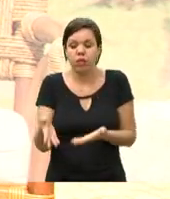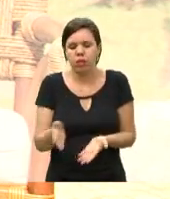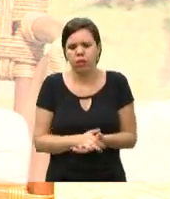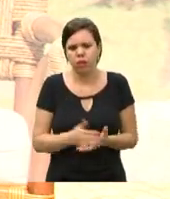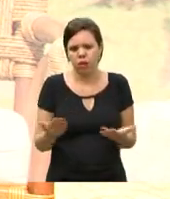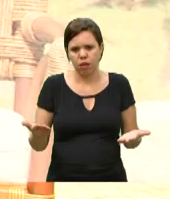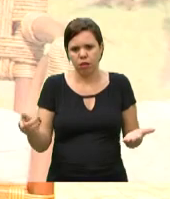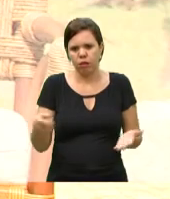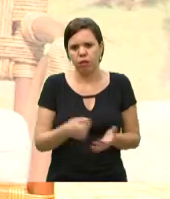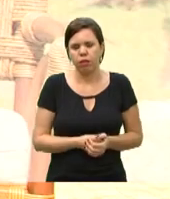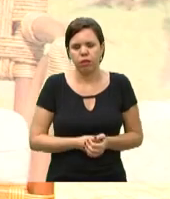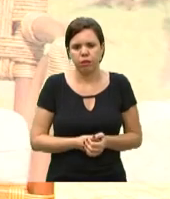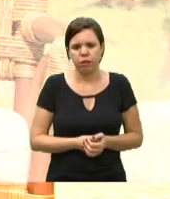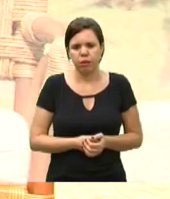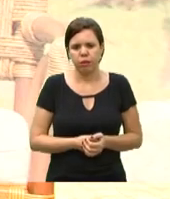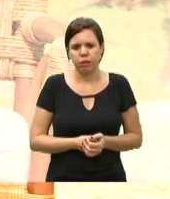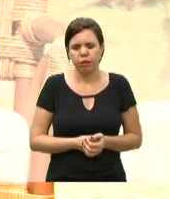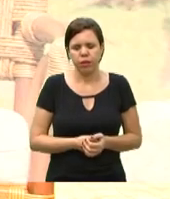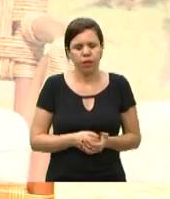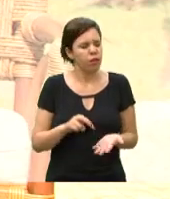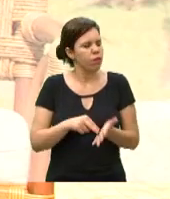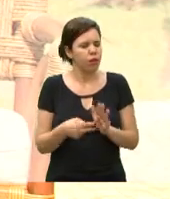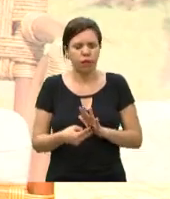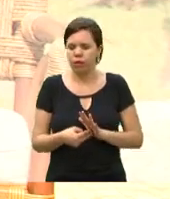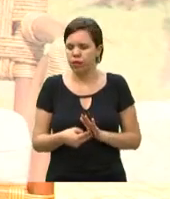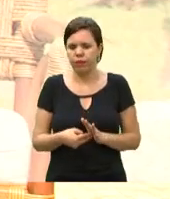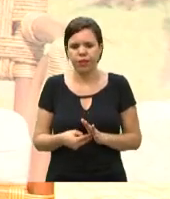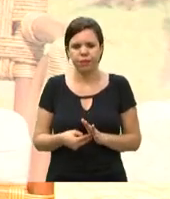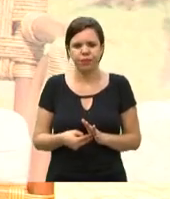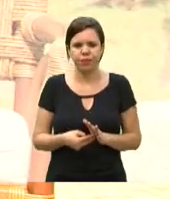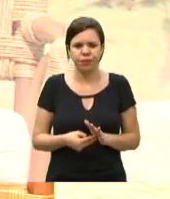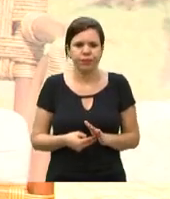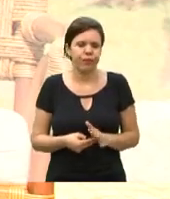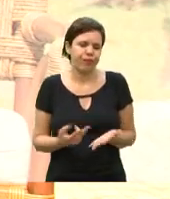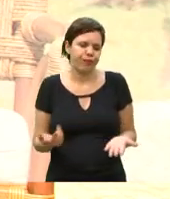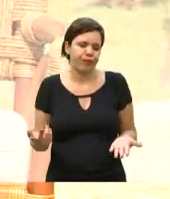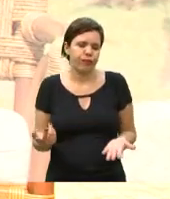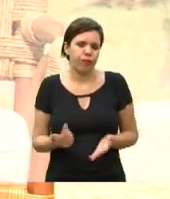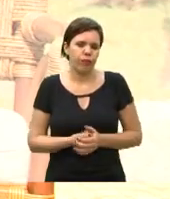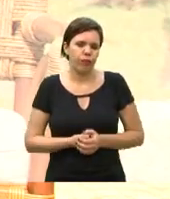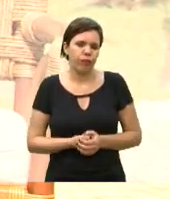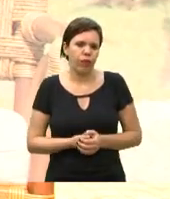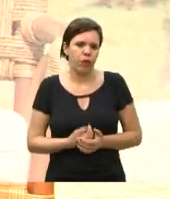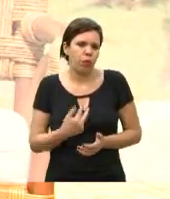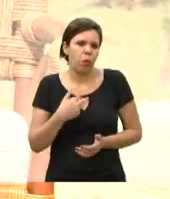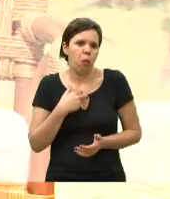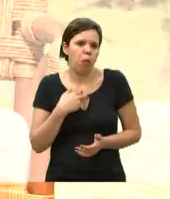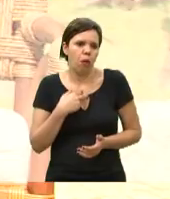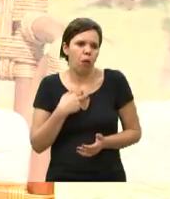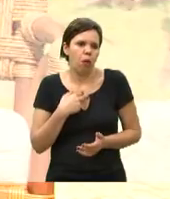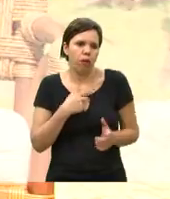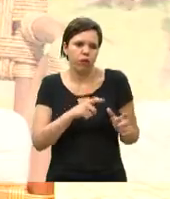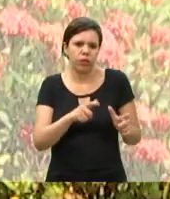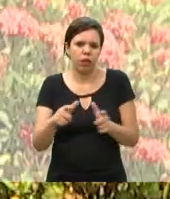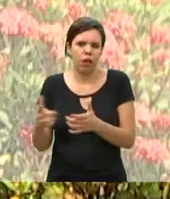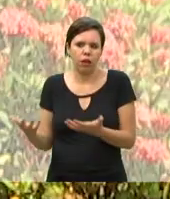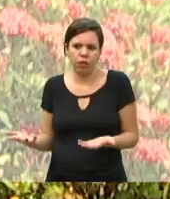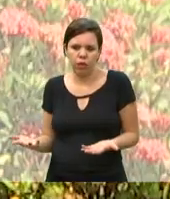precisa agora, isso não significa que ela não pode estar, não é? Ou